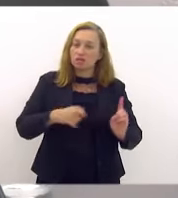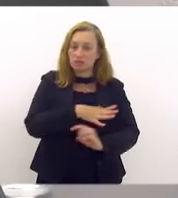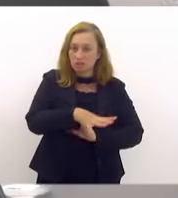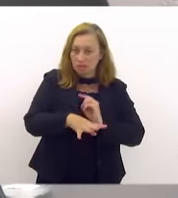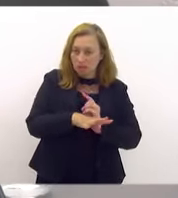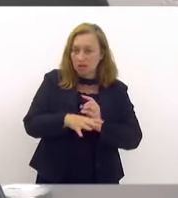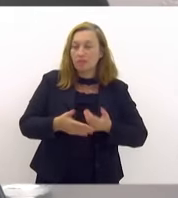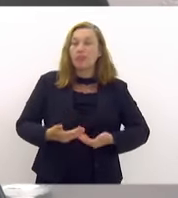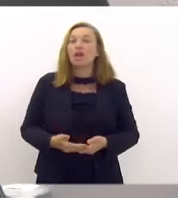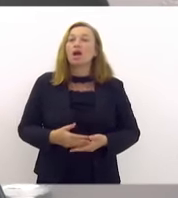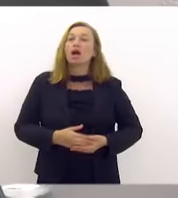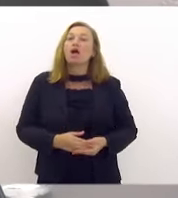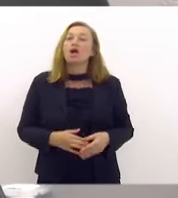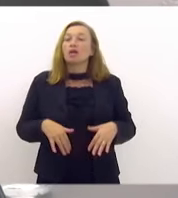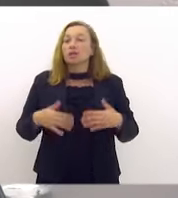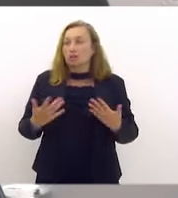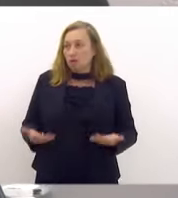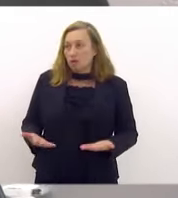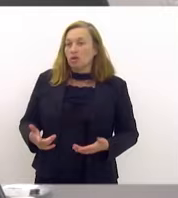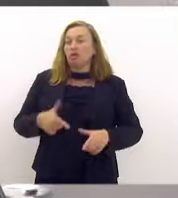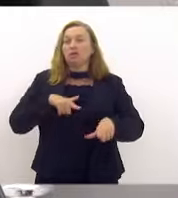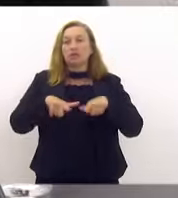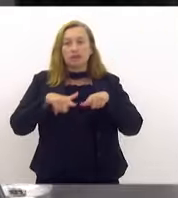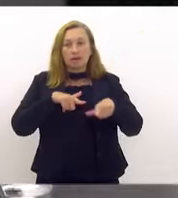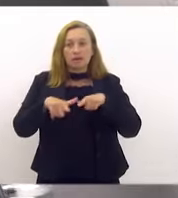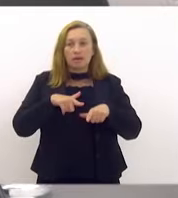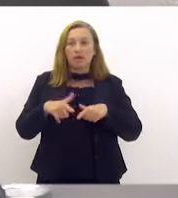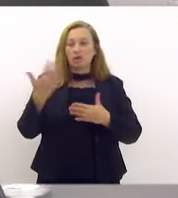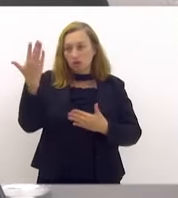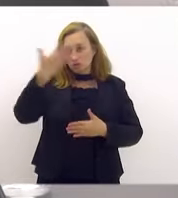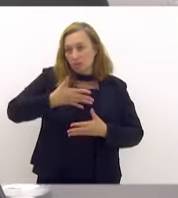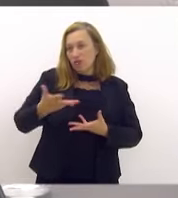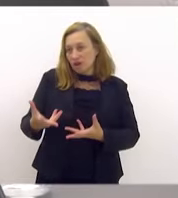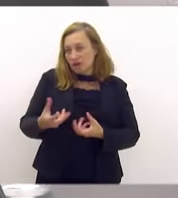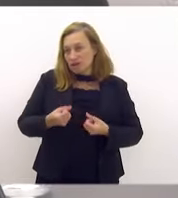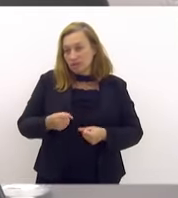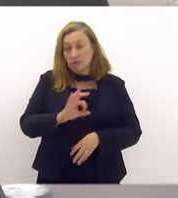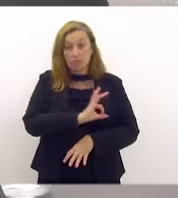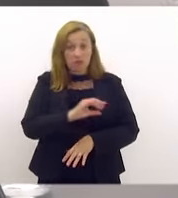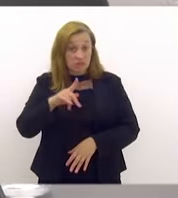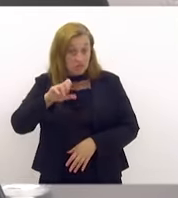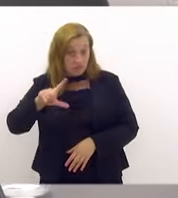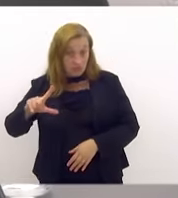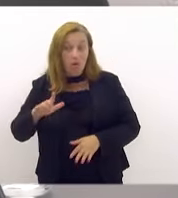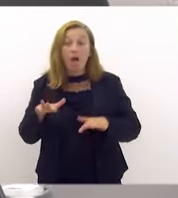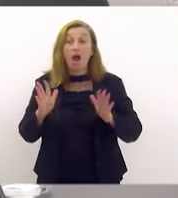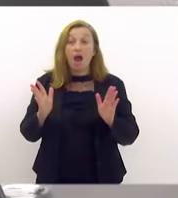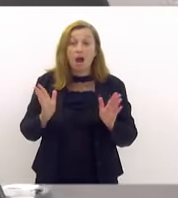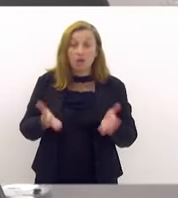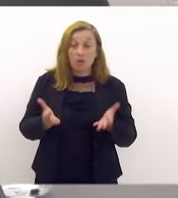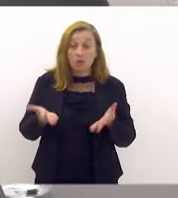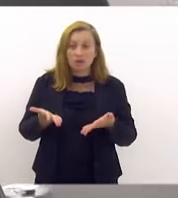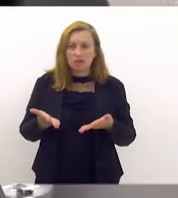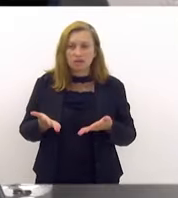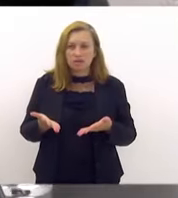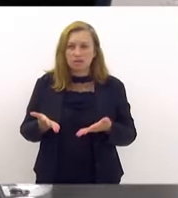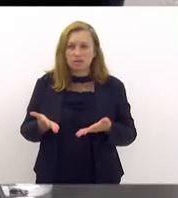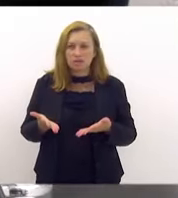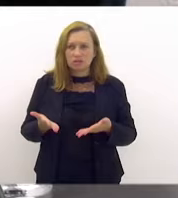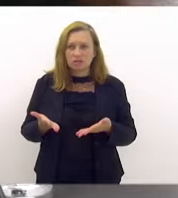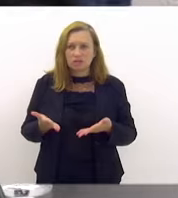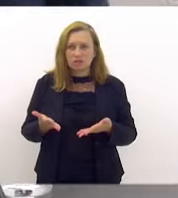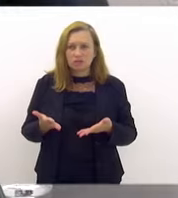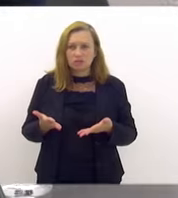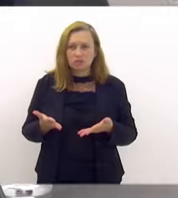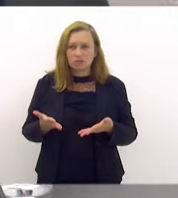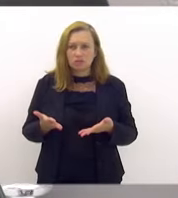E assim a gente trabalha com as provas que a gente recebe da Polícia Civil agora eh a consequência que